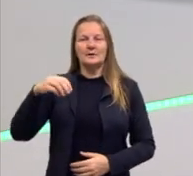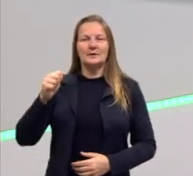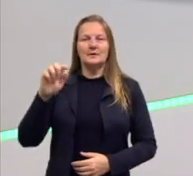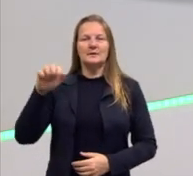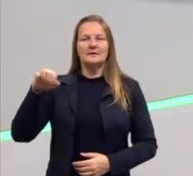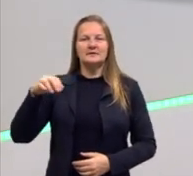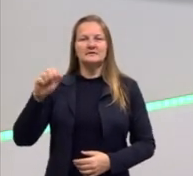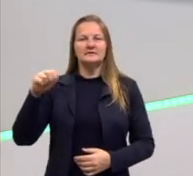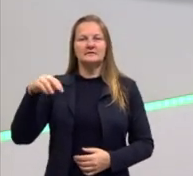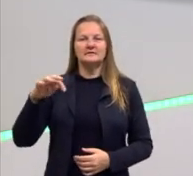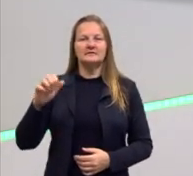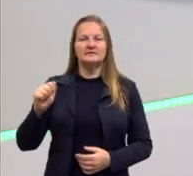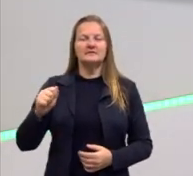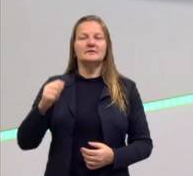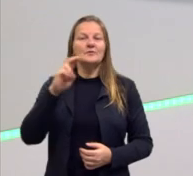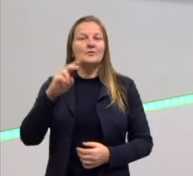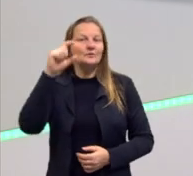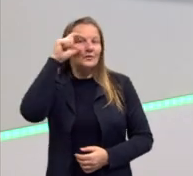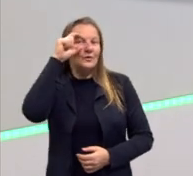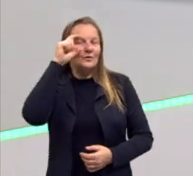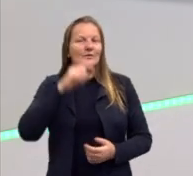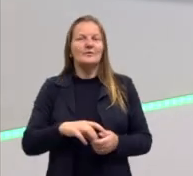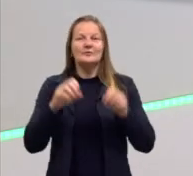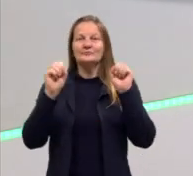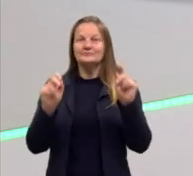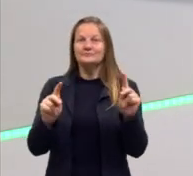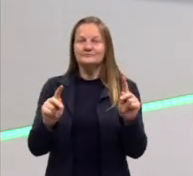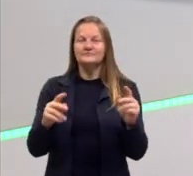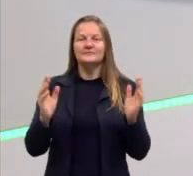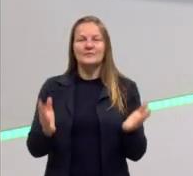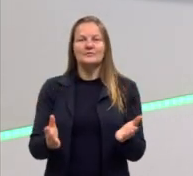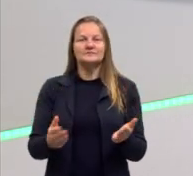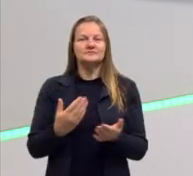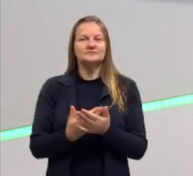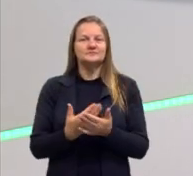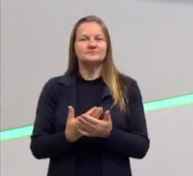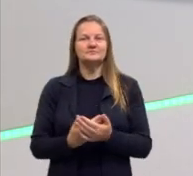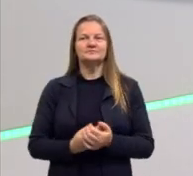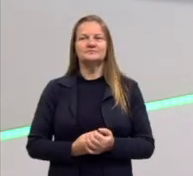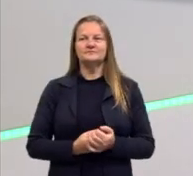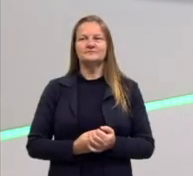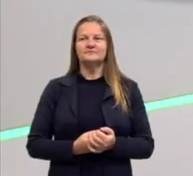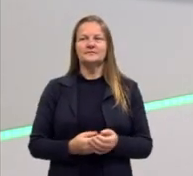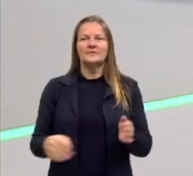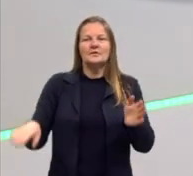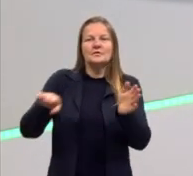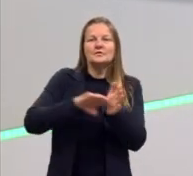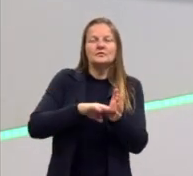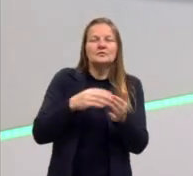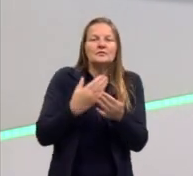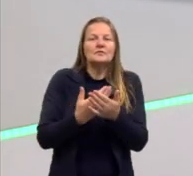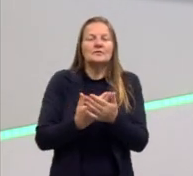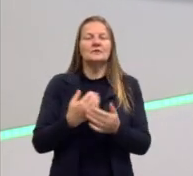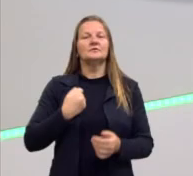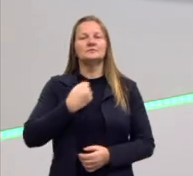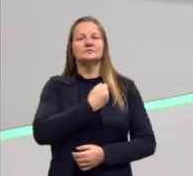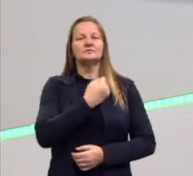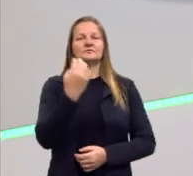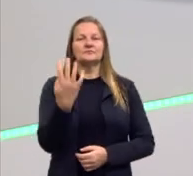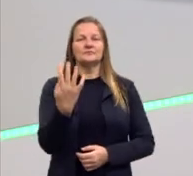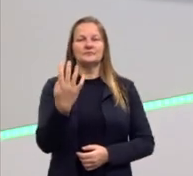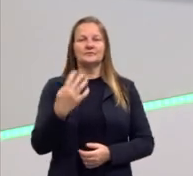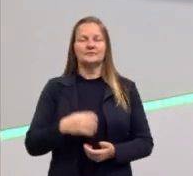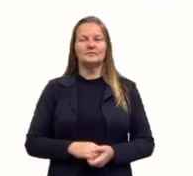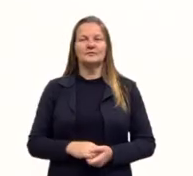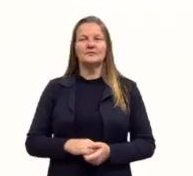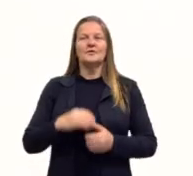e uso óculos certo pessoal então hoje a gente está chegando na nossa aula 4 de